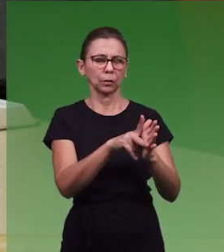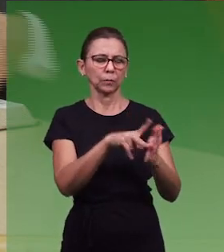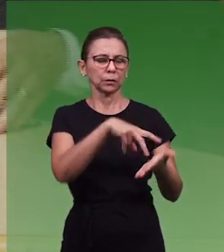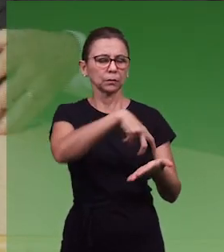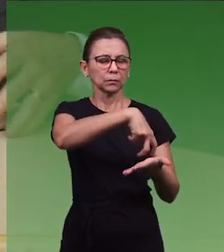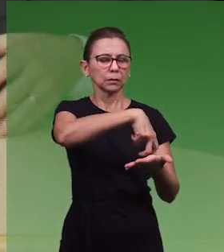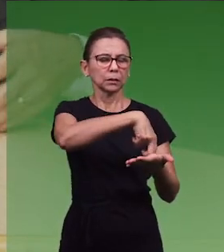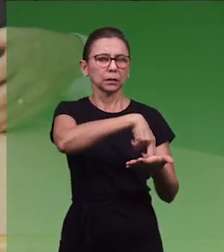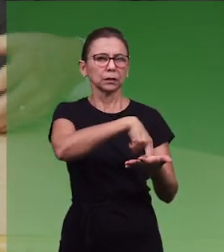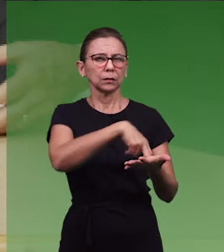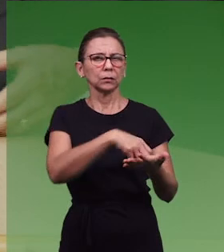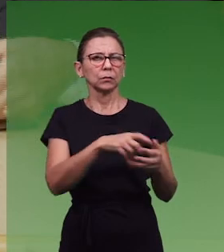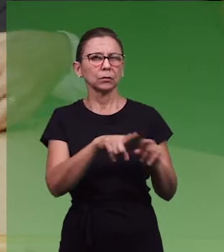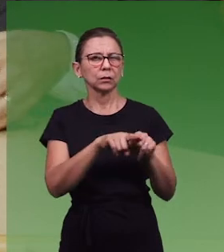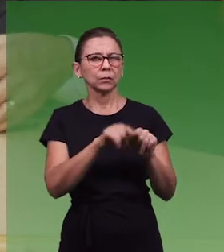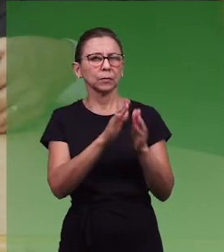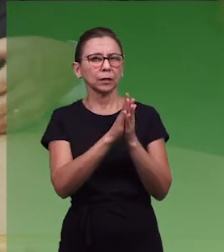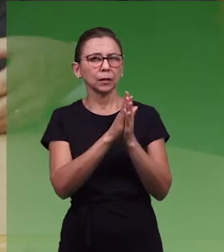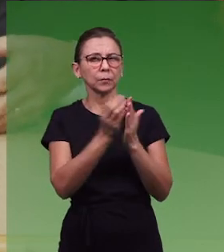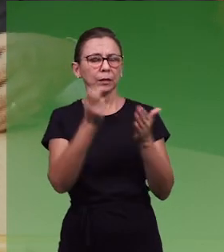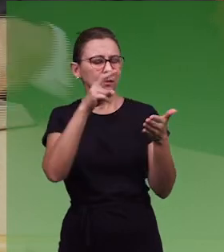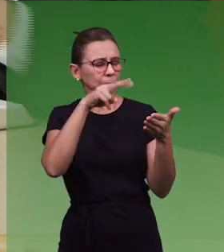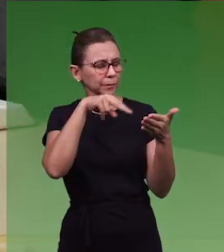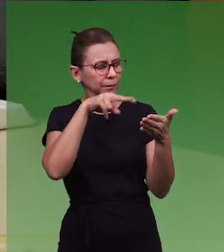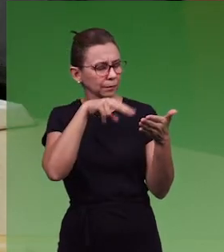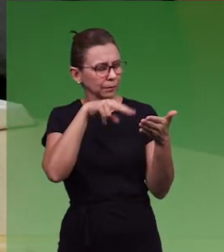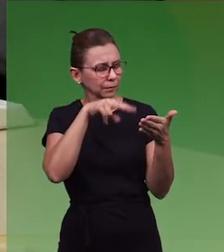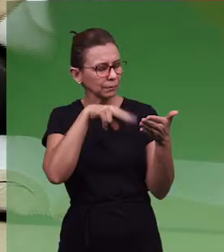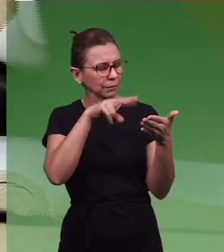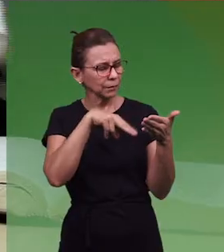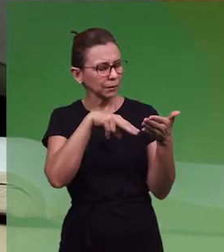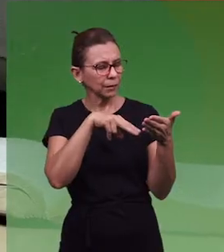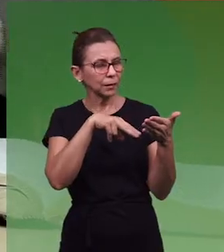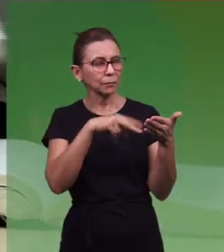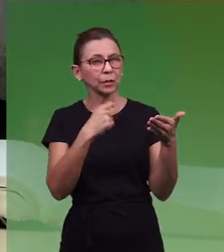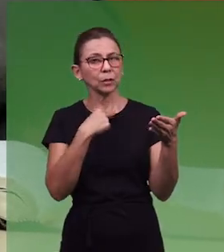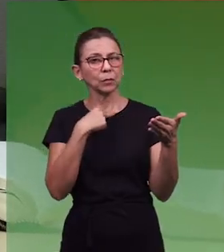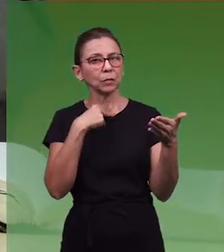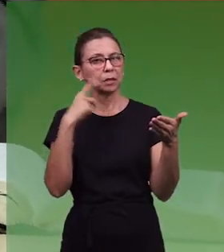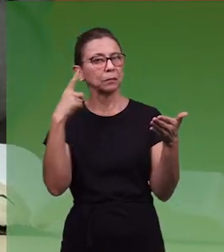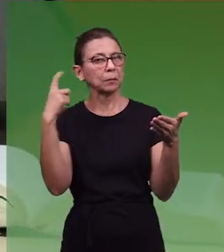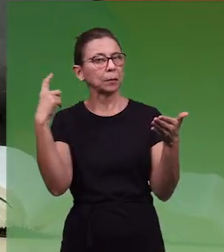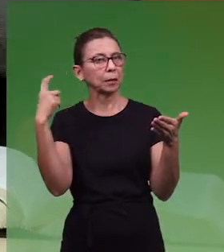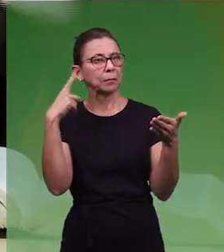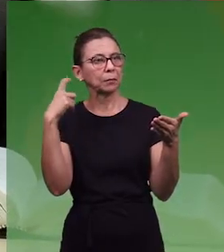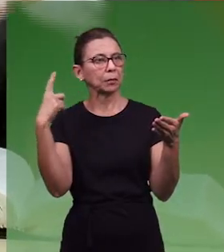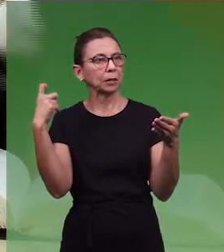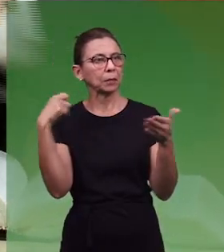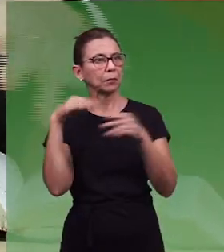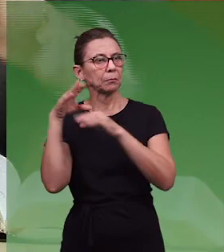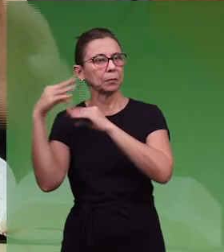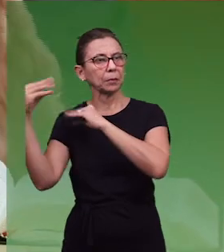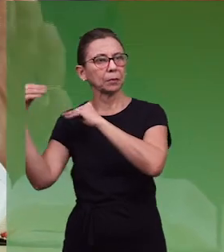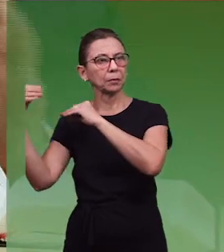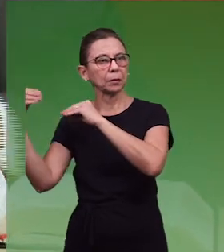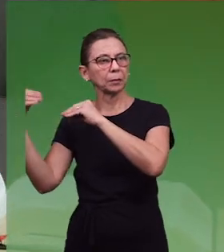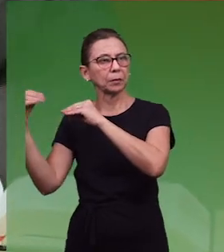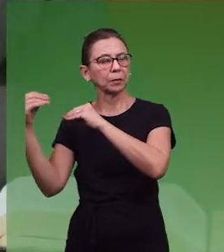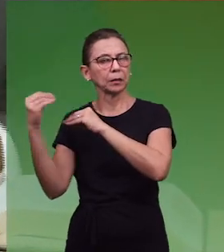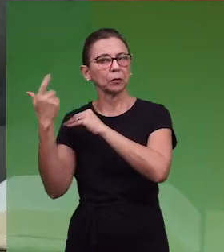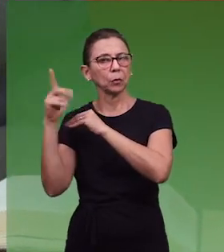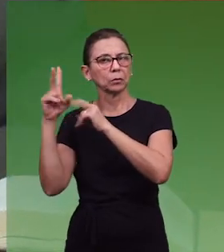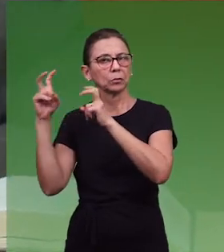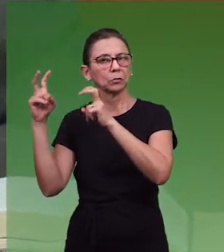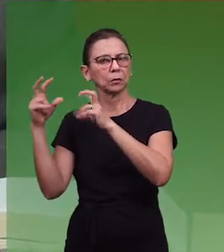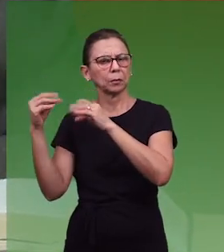Ele quer ler um pouquinho a palavra, ele tem um ambiente para ler a palavra, não tem ninguém conversando e tratando de outros assuntos ali dentro.